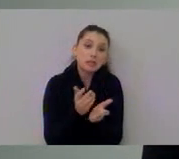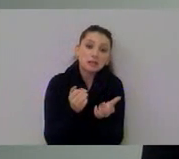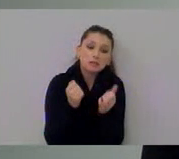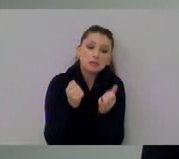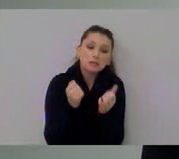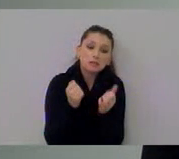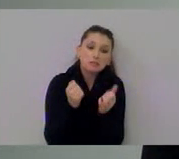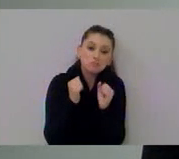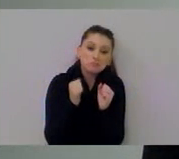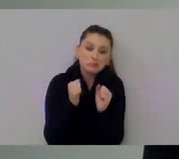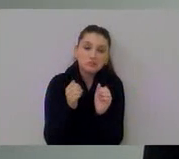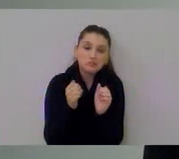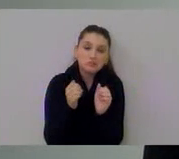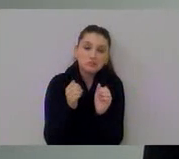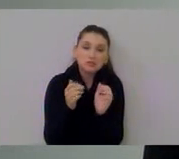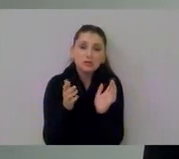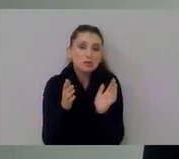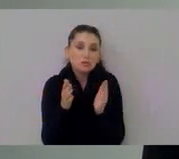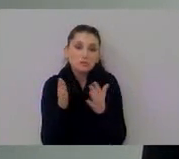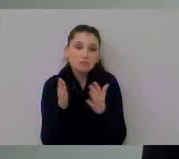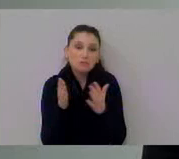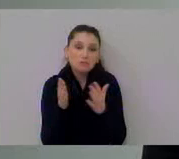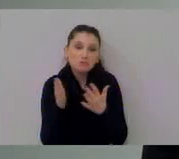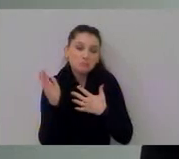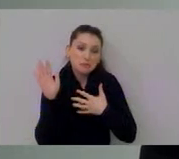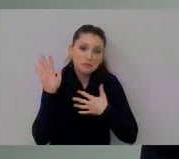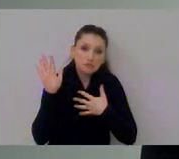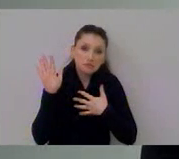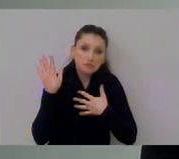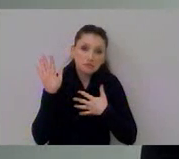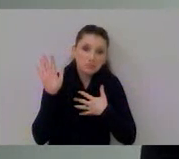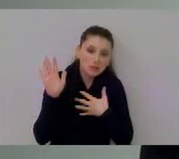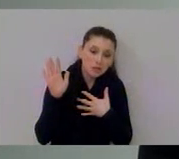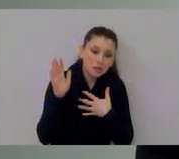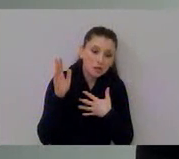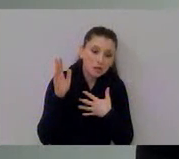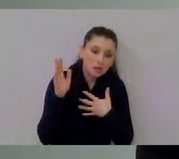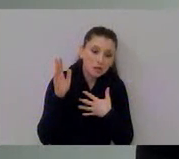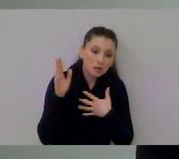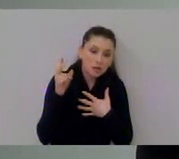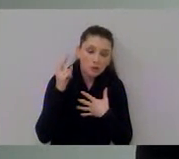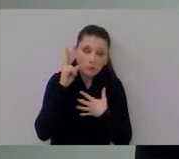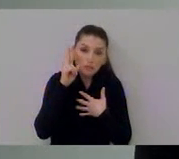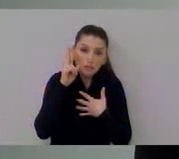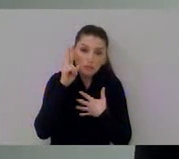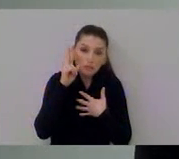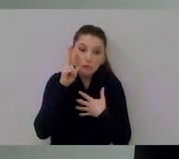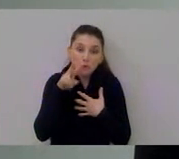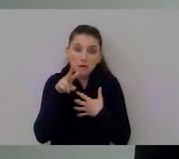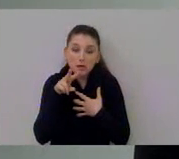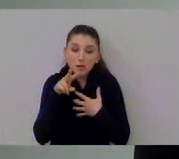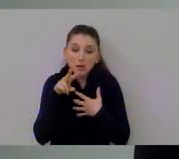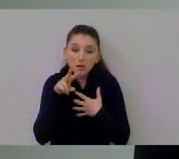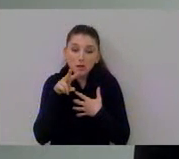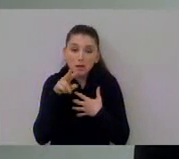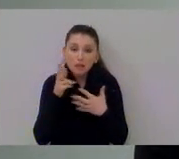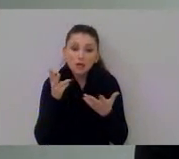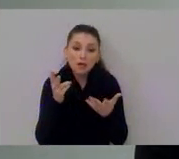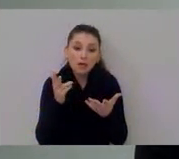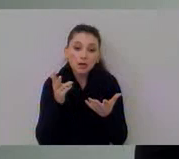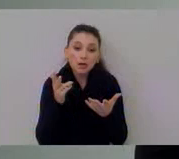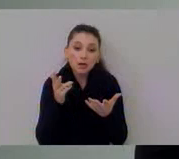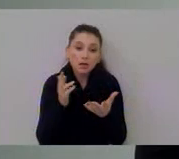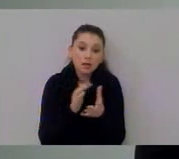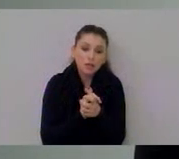do que eu questionei, a gente não pode nunca prometer, a gente tem que se comprometer, que esse é o papel